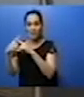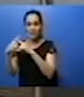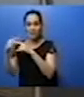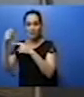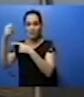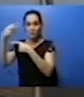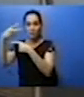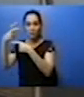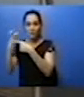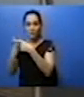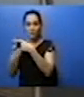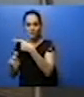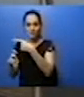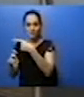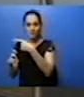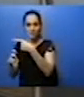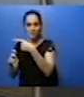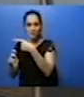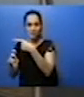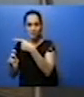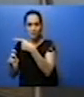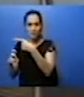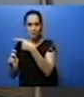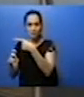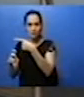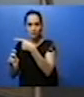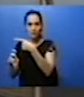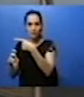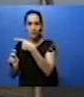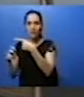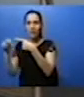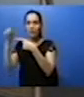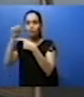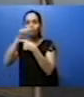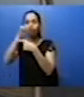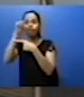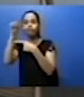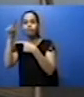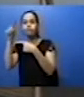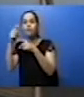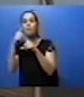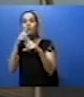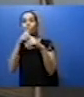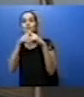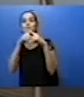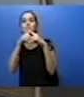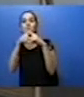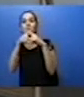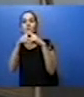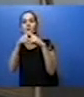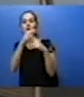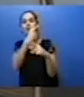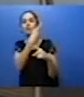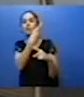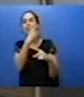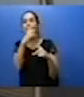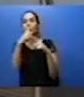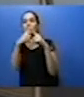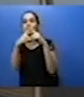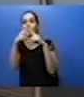500 e é multiplica em cima duas a5 os